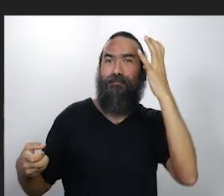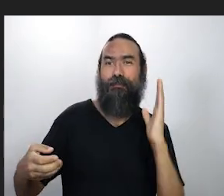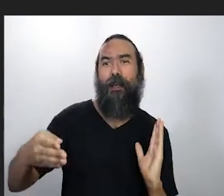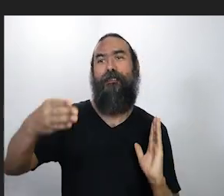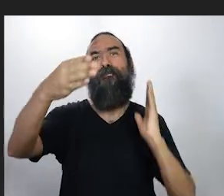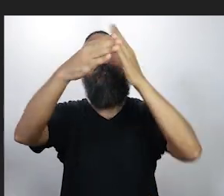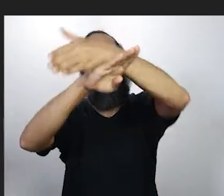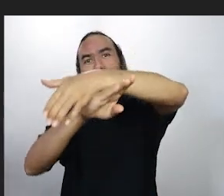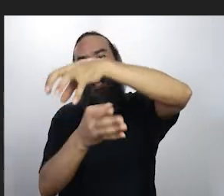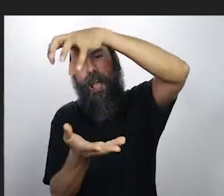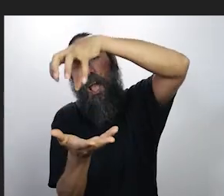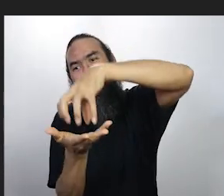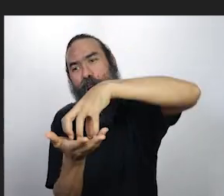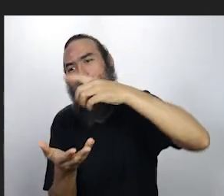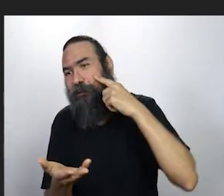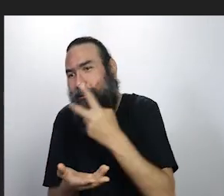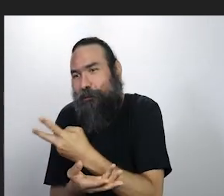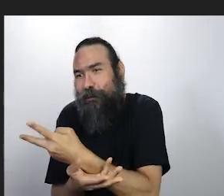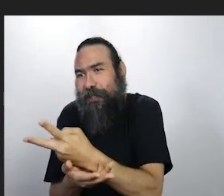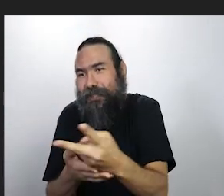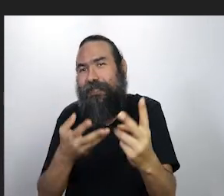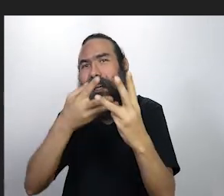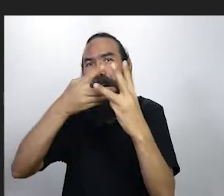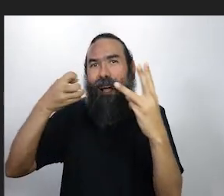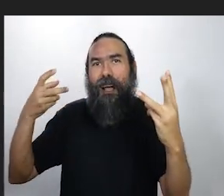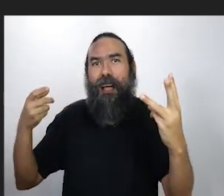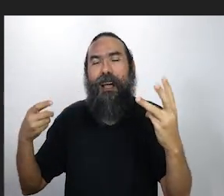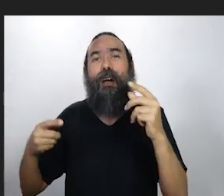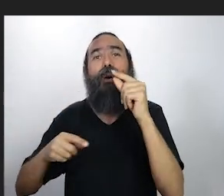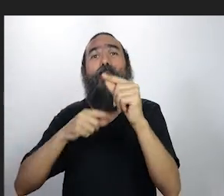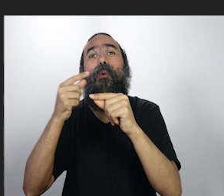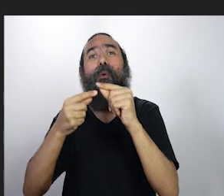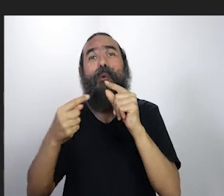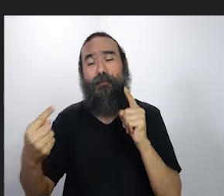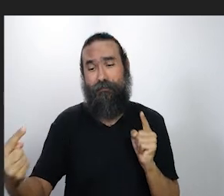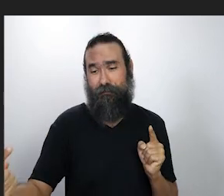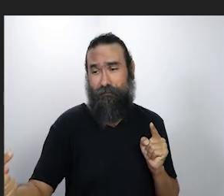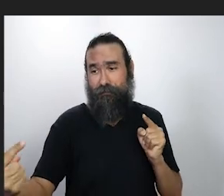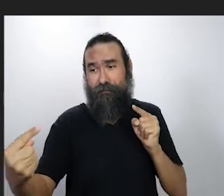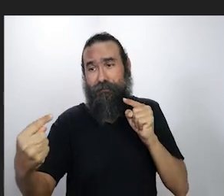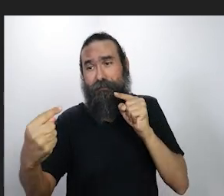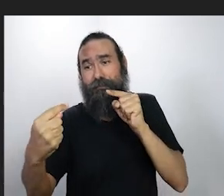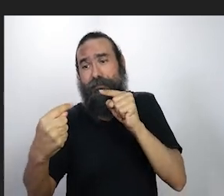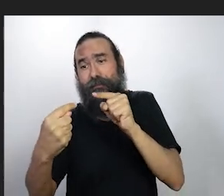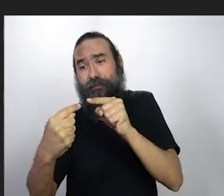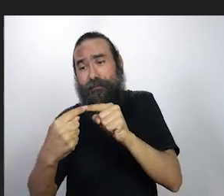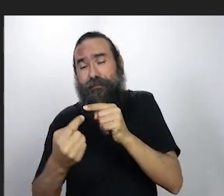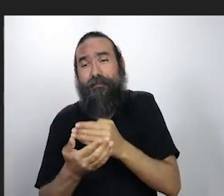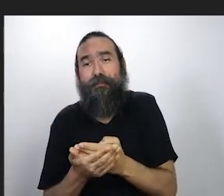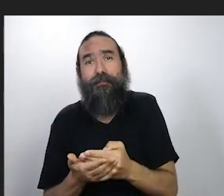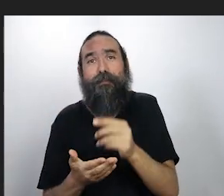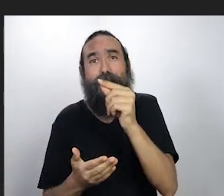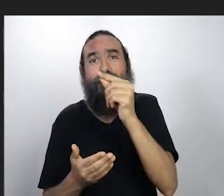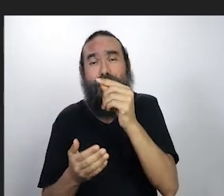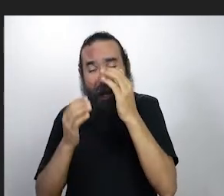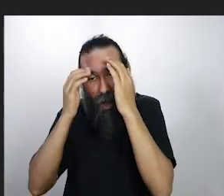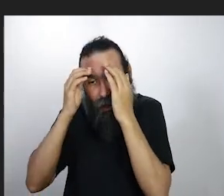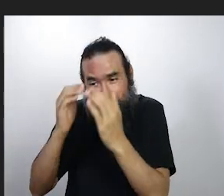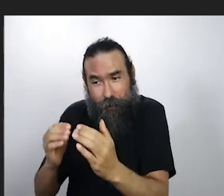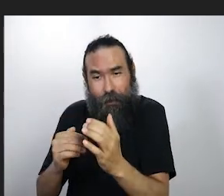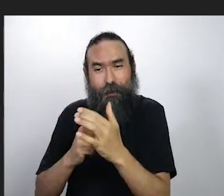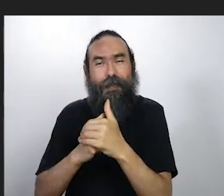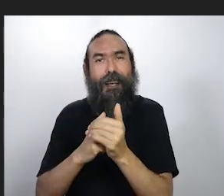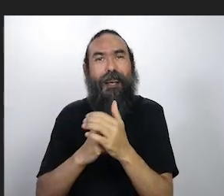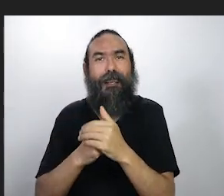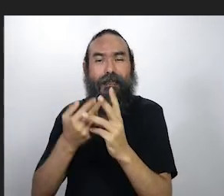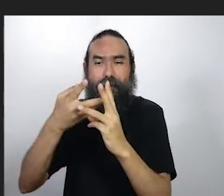uma empatia, né? É isso que a gente gosta de fazer. E a gente não